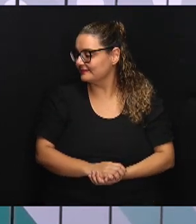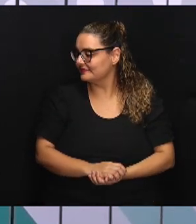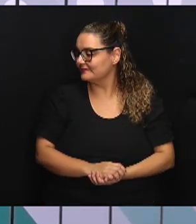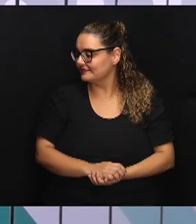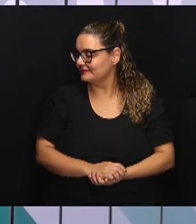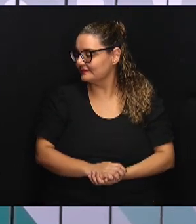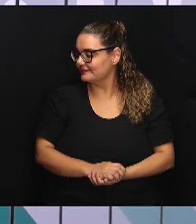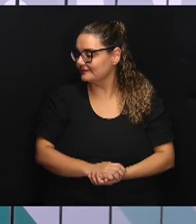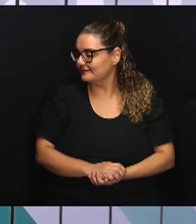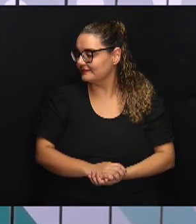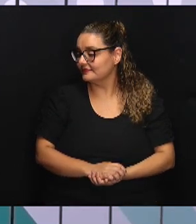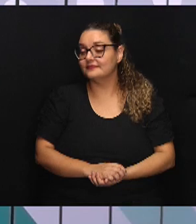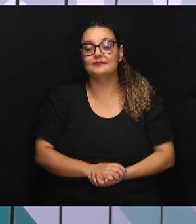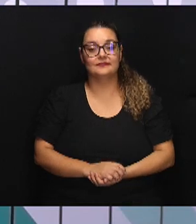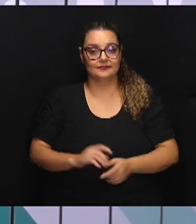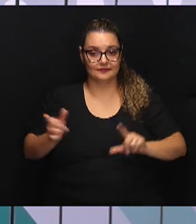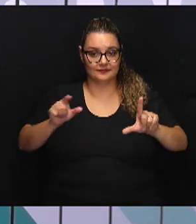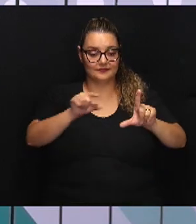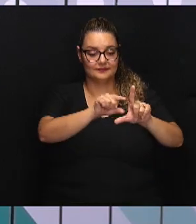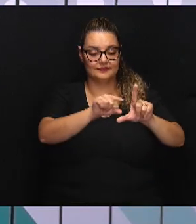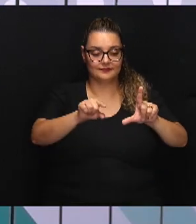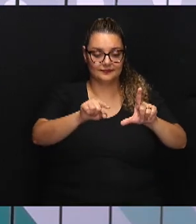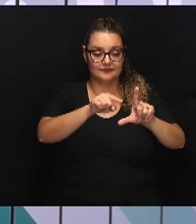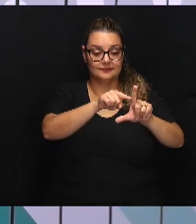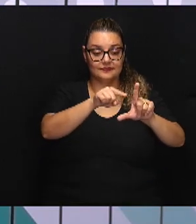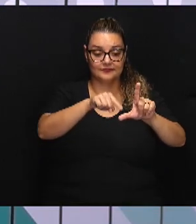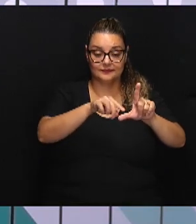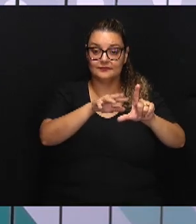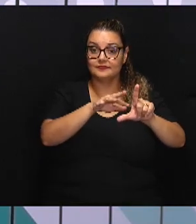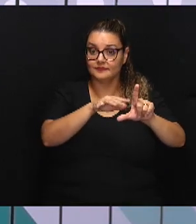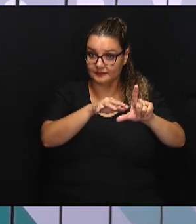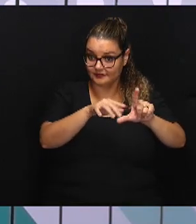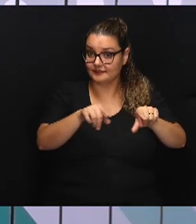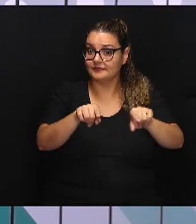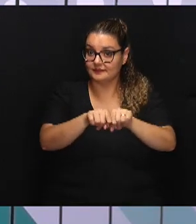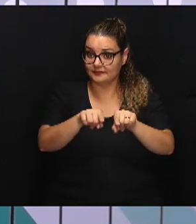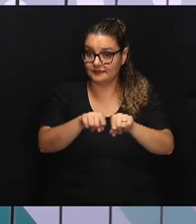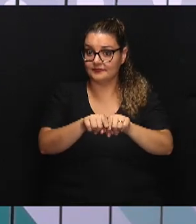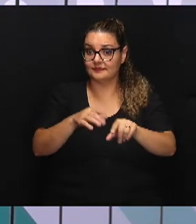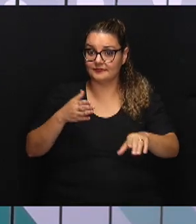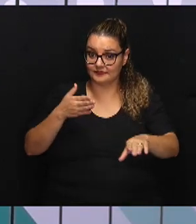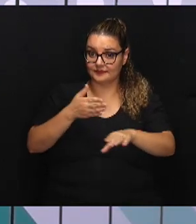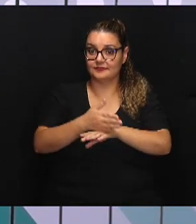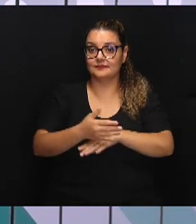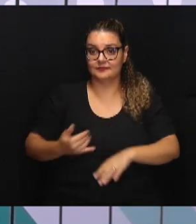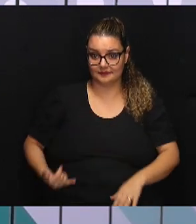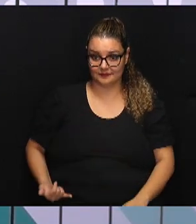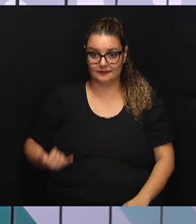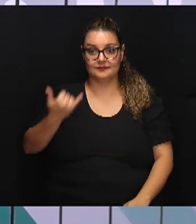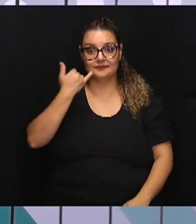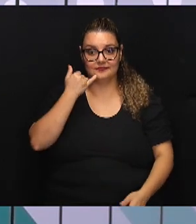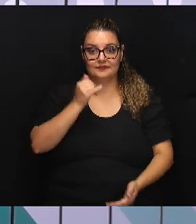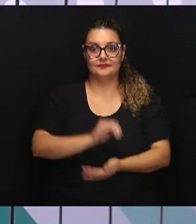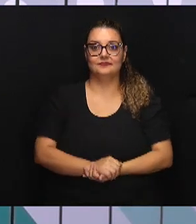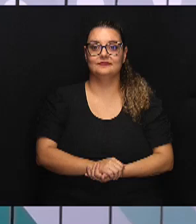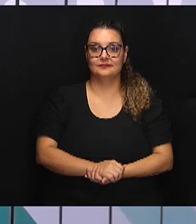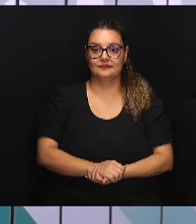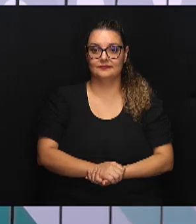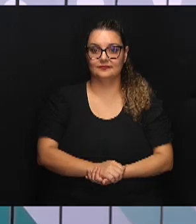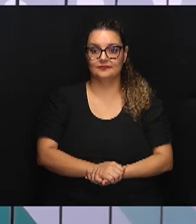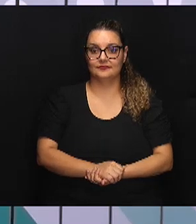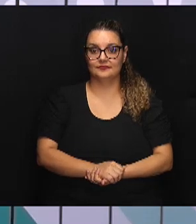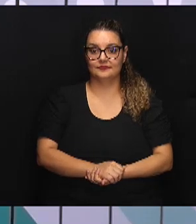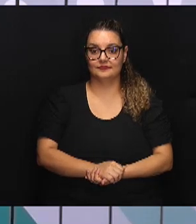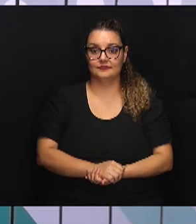978293776. Vai aparecer aí na sua tela também um QR Code para você acessar pelo celular. As